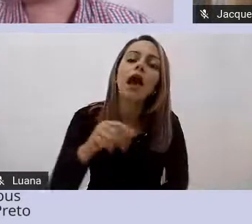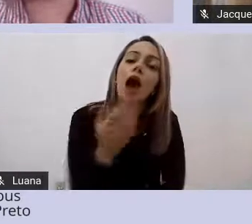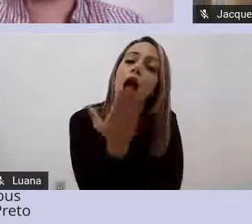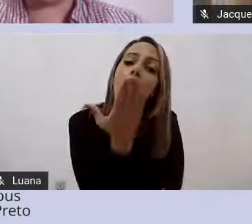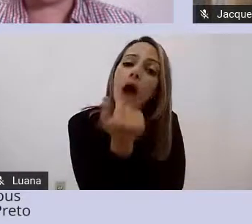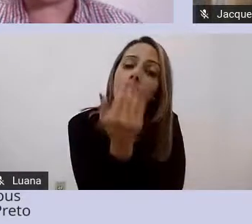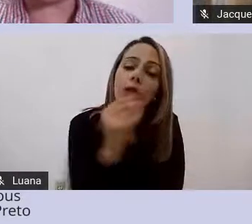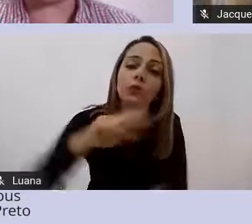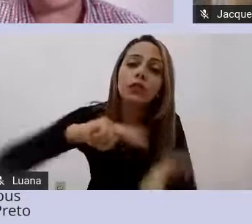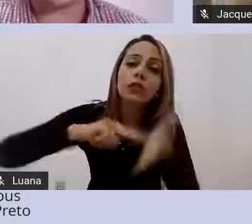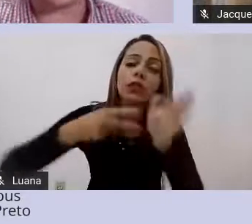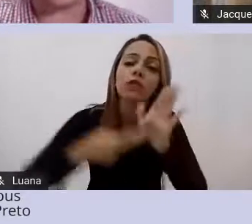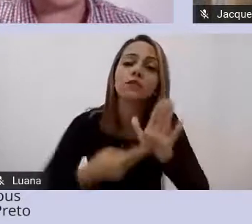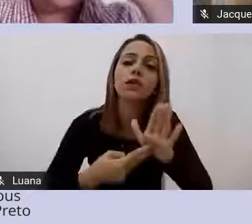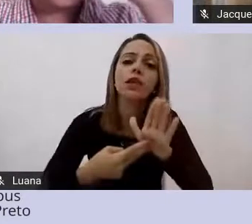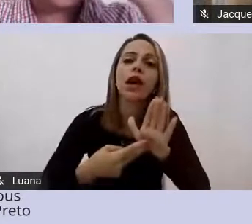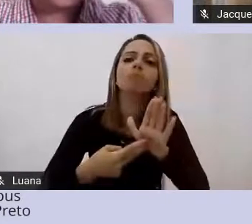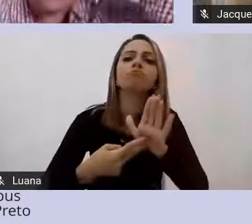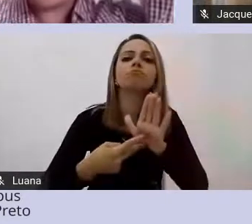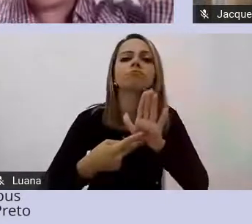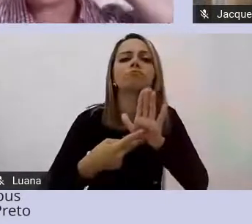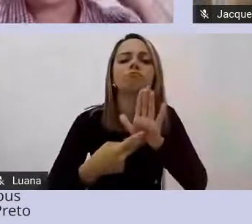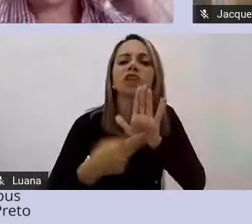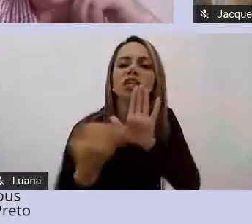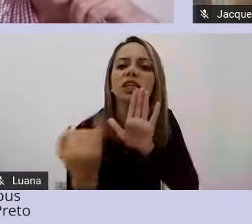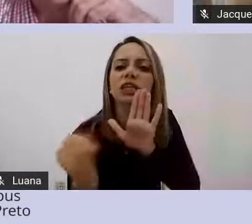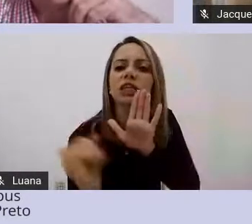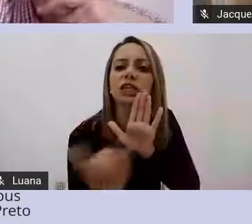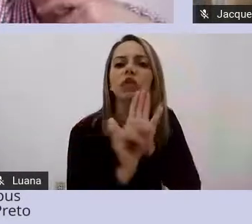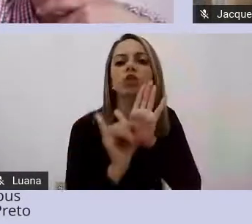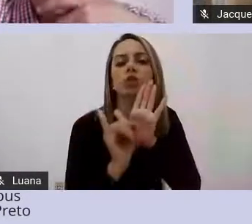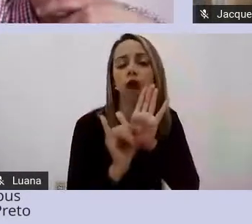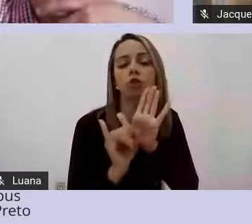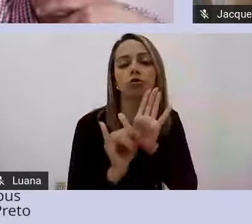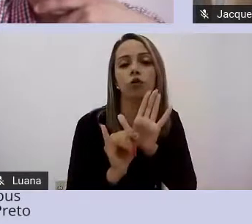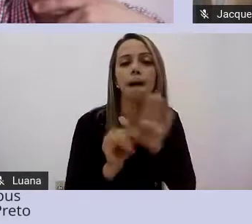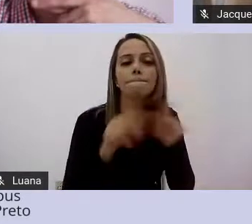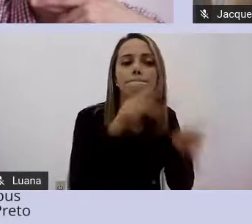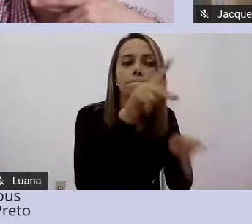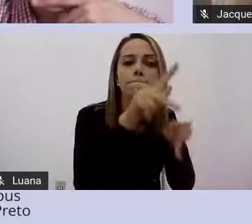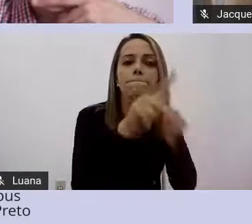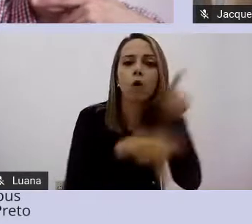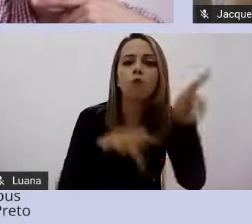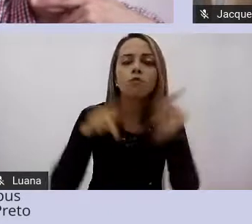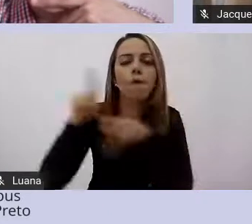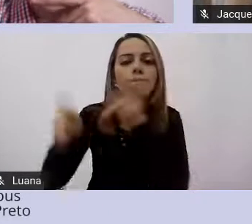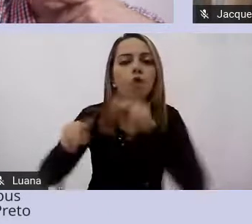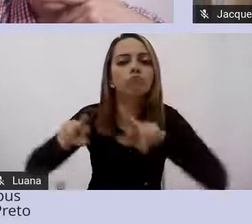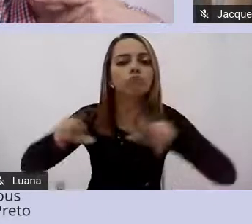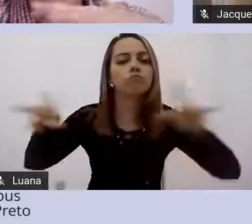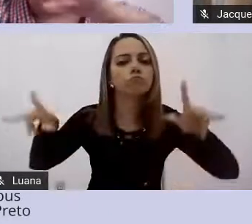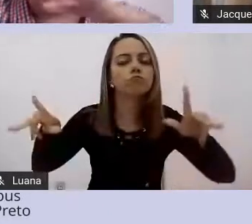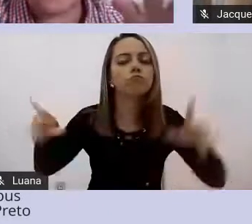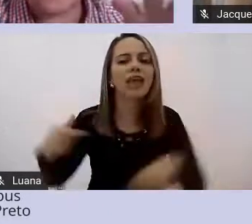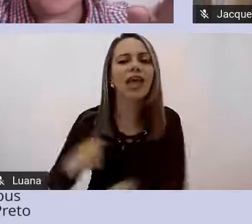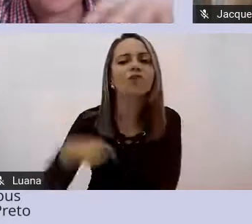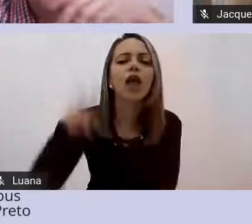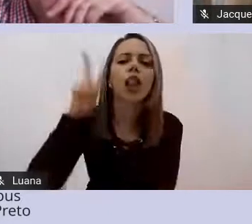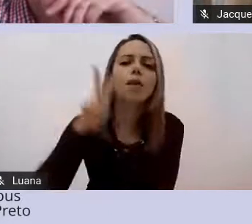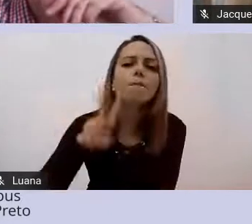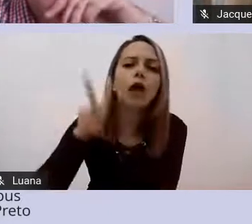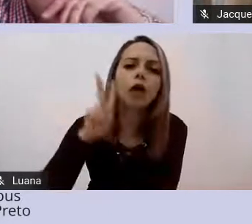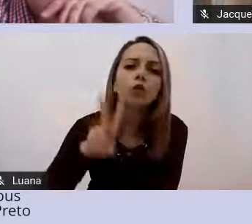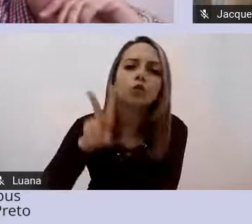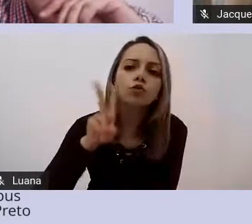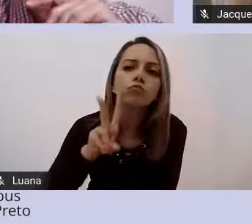de demarcação mesmo de diferença entre os povos, e eu fiquei me lembrando de algumas coisas que a